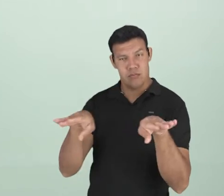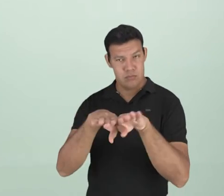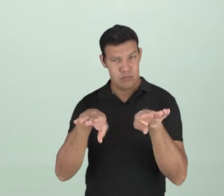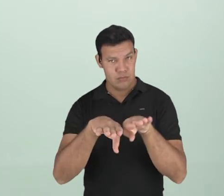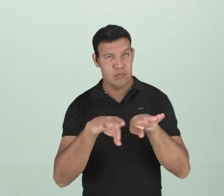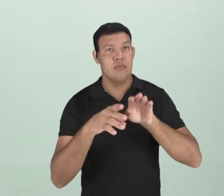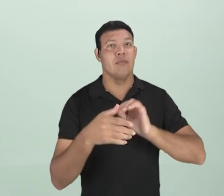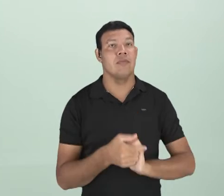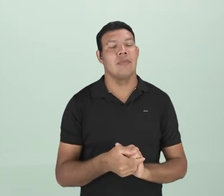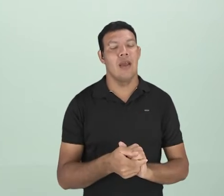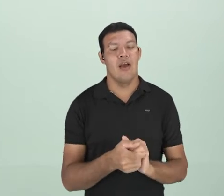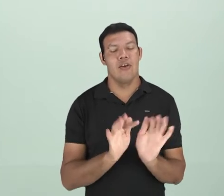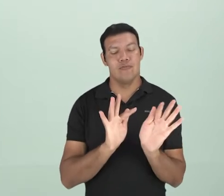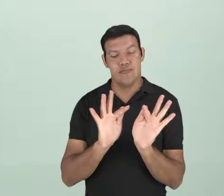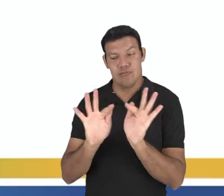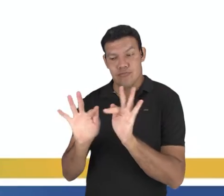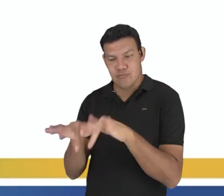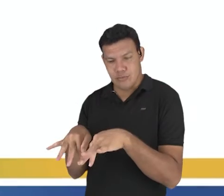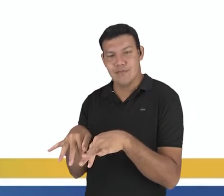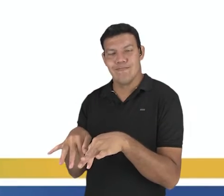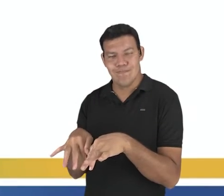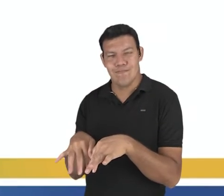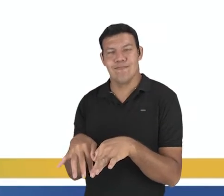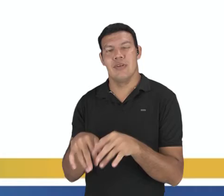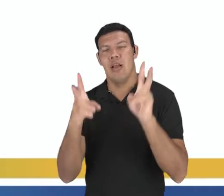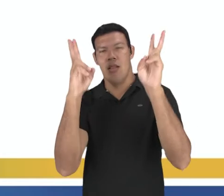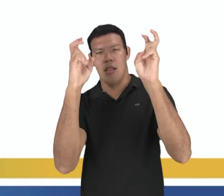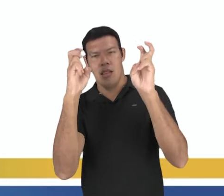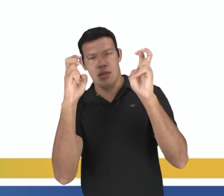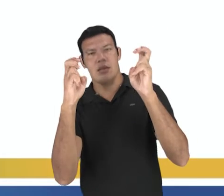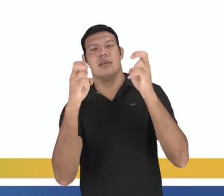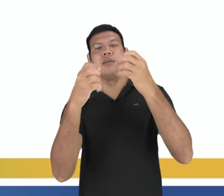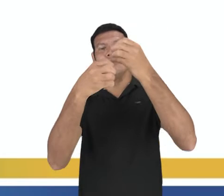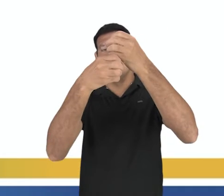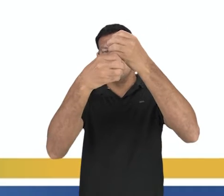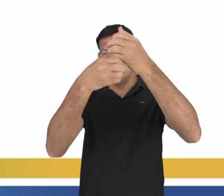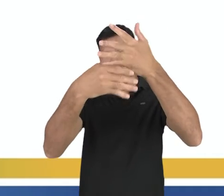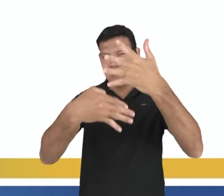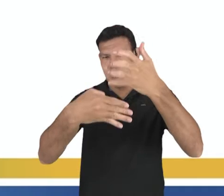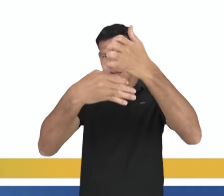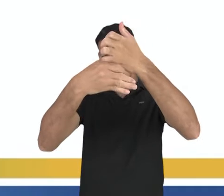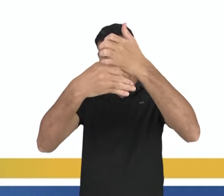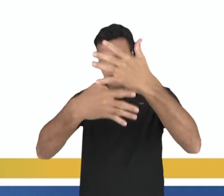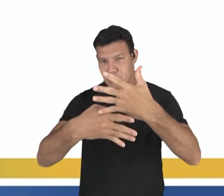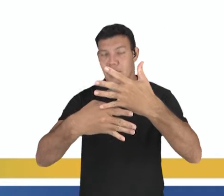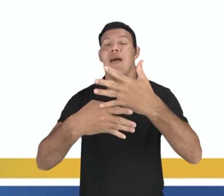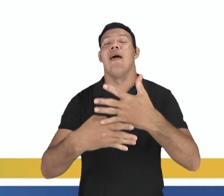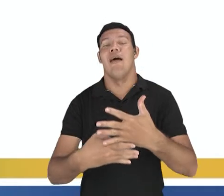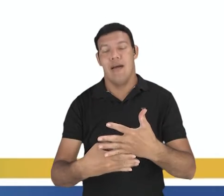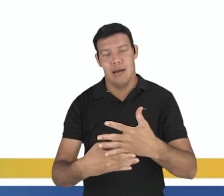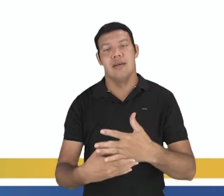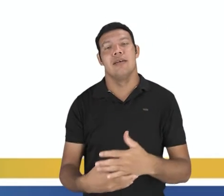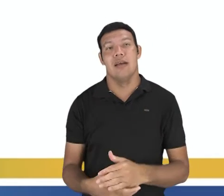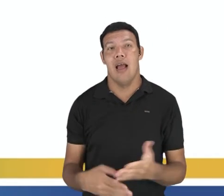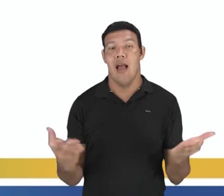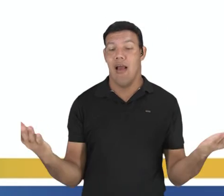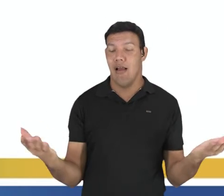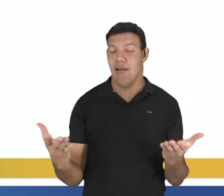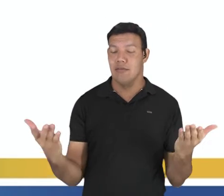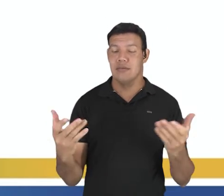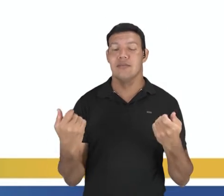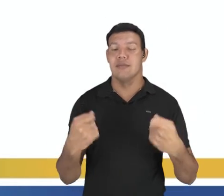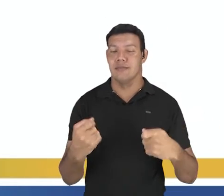quando você terminou, né, lá, pensou no título, pensou no seu público-alvo, você vai